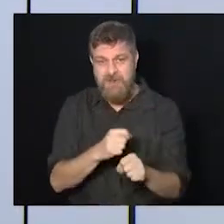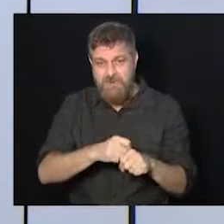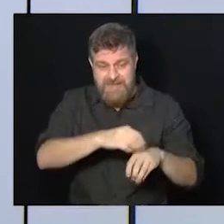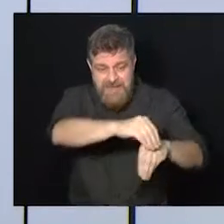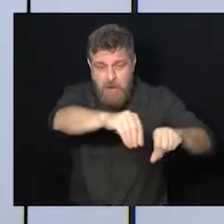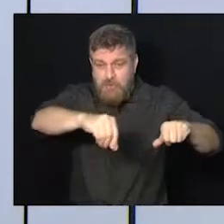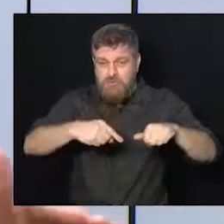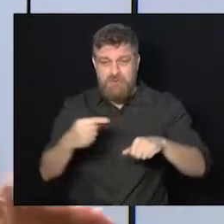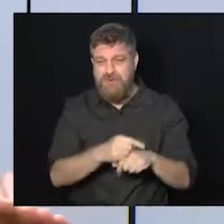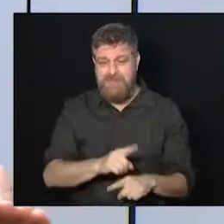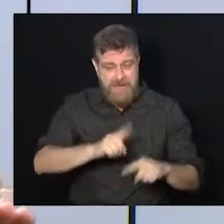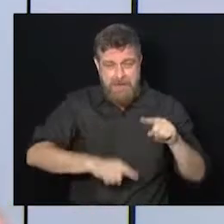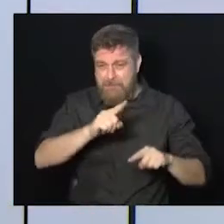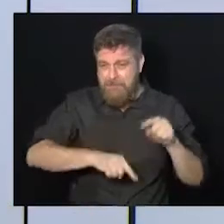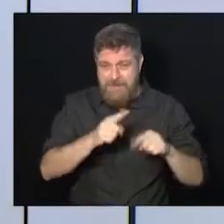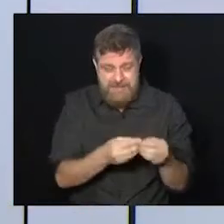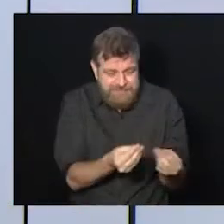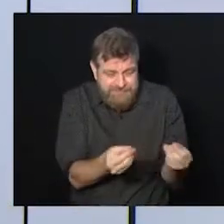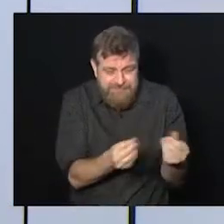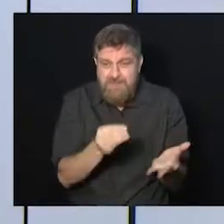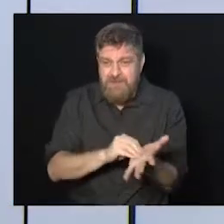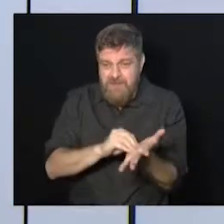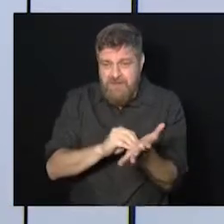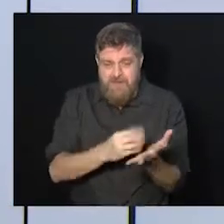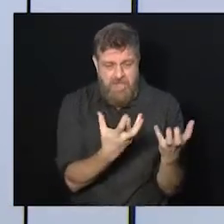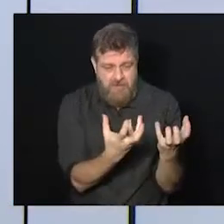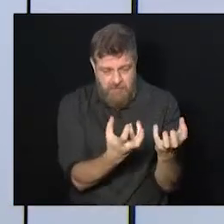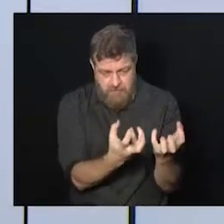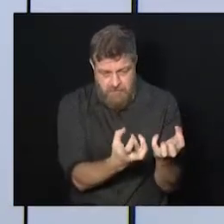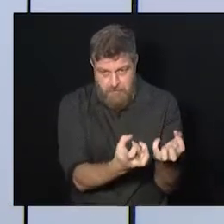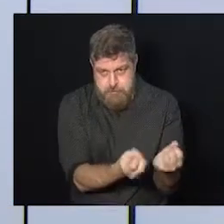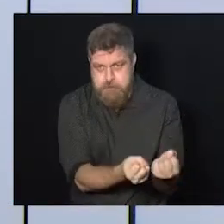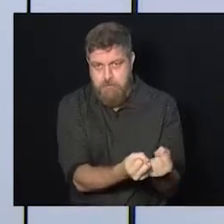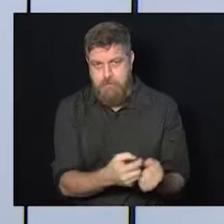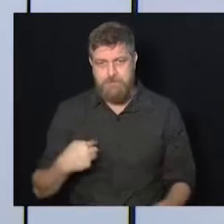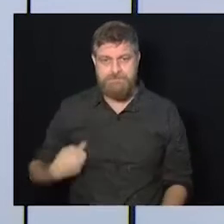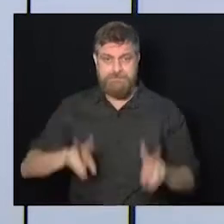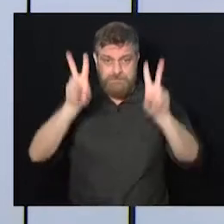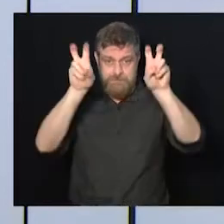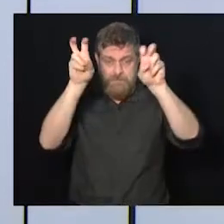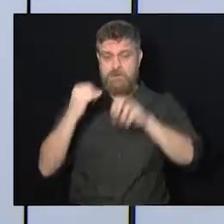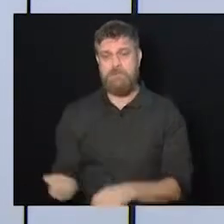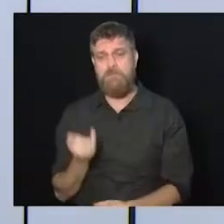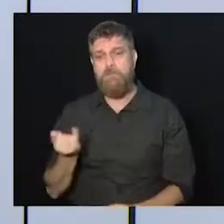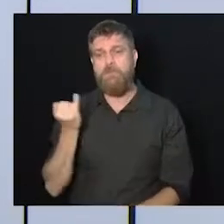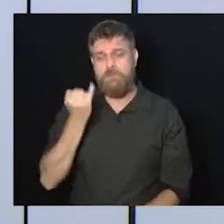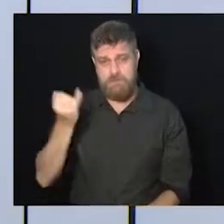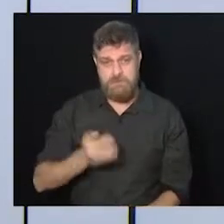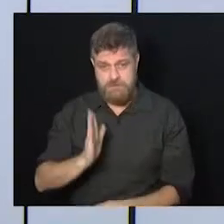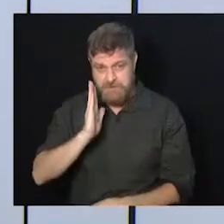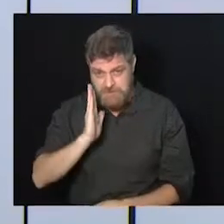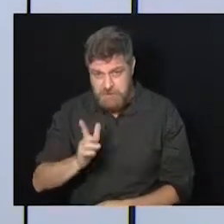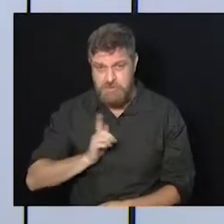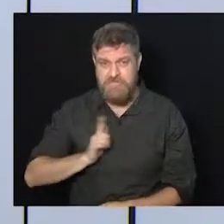pobre. Sem essa matéria orgânica, ele fica exaurido. Então, acho que esta é uma questão muito importante. Já o bioma